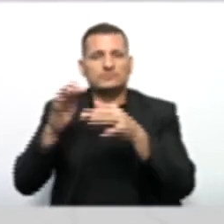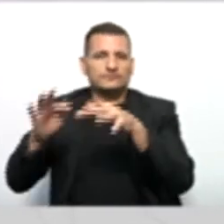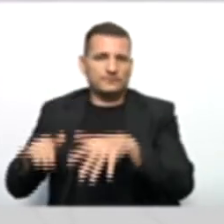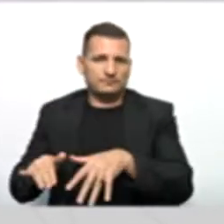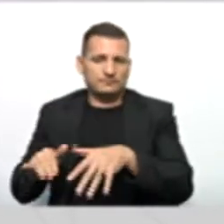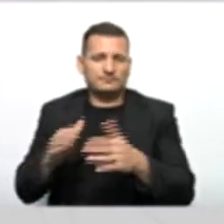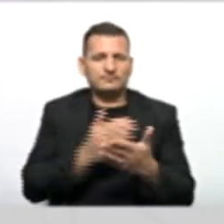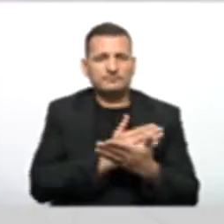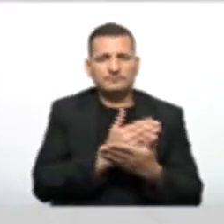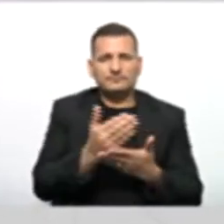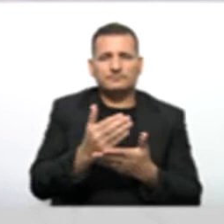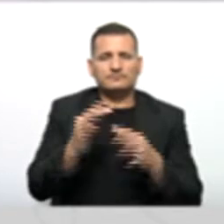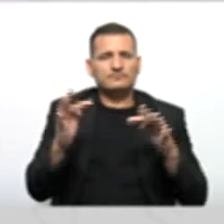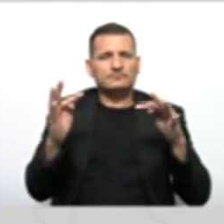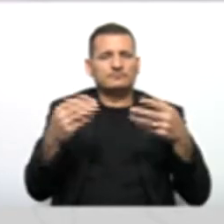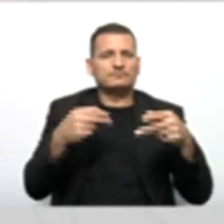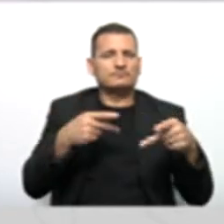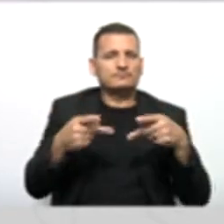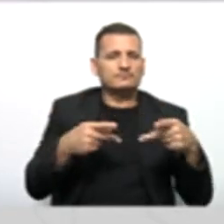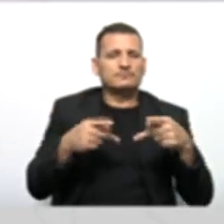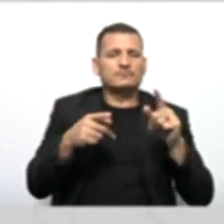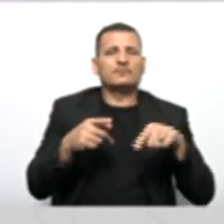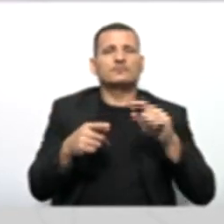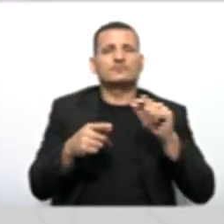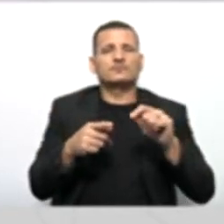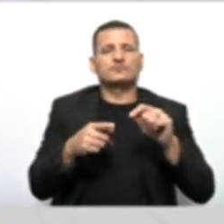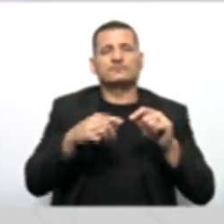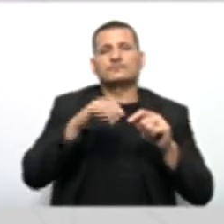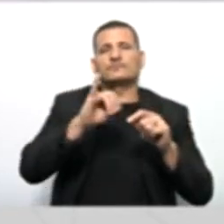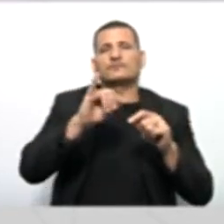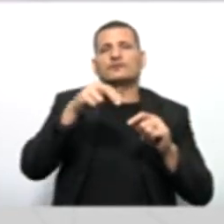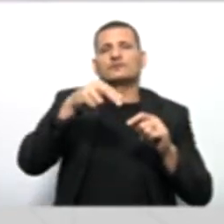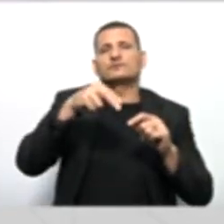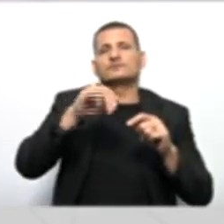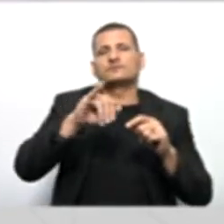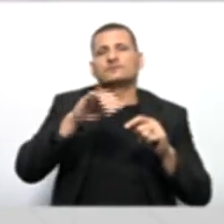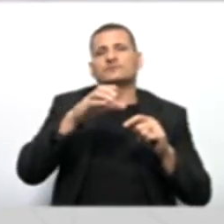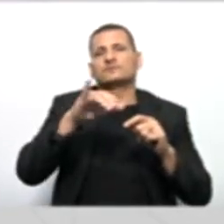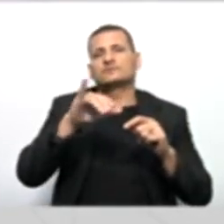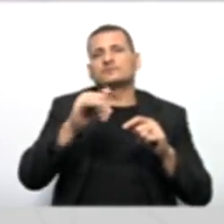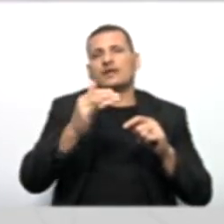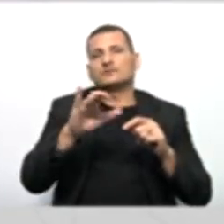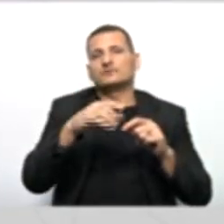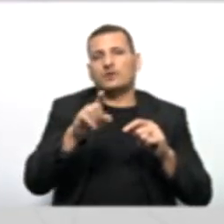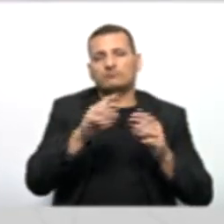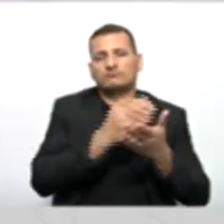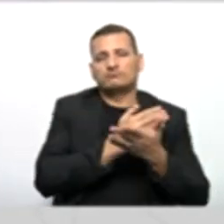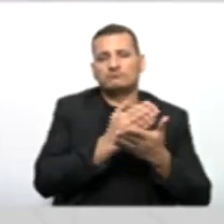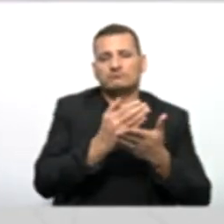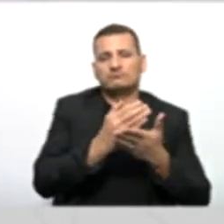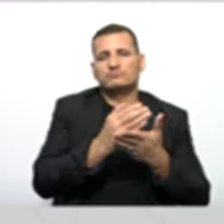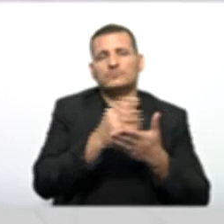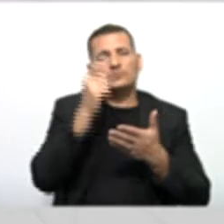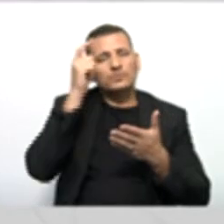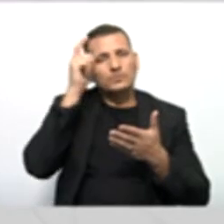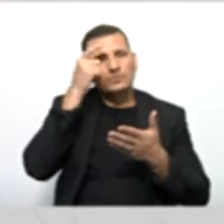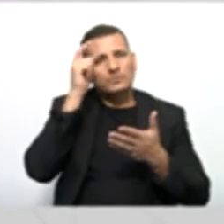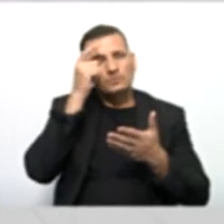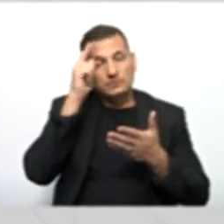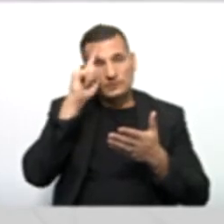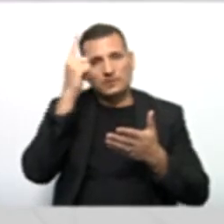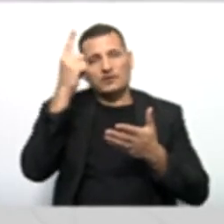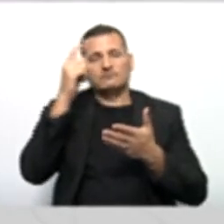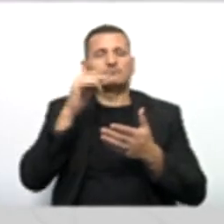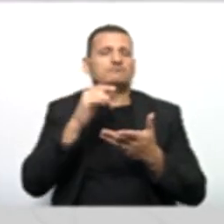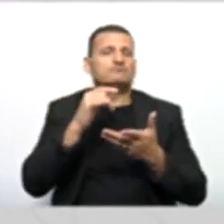todo o projeto é aqui na fase ou no macroprocesso de iniciação. Beleza? Concepção da ideia, gente. Surgiu lá